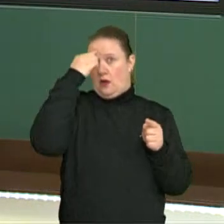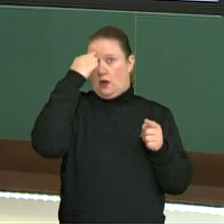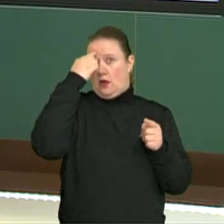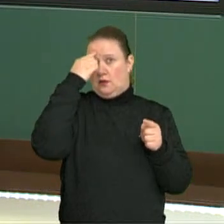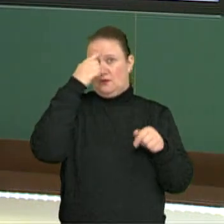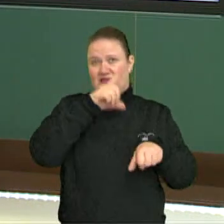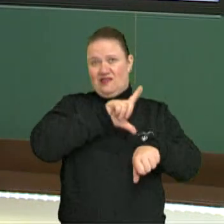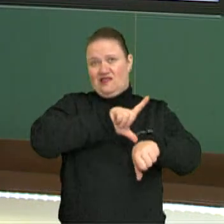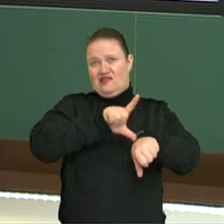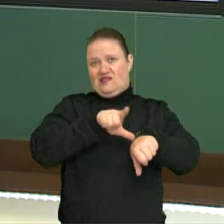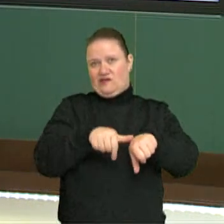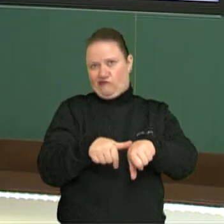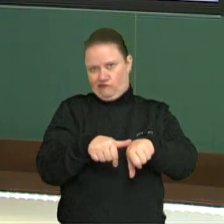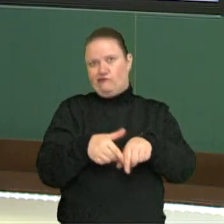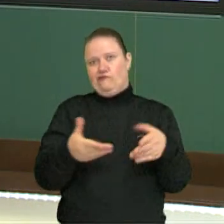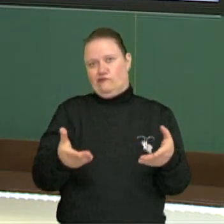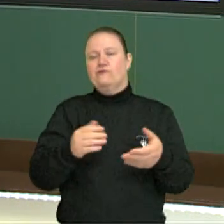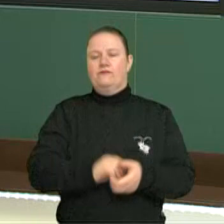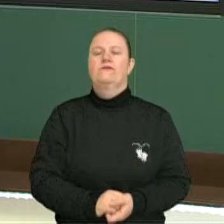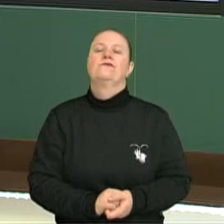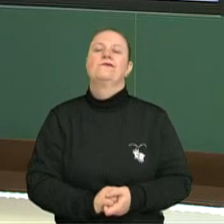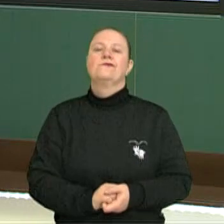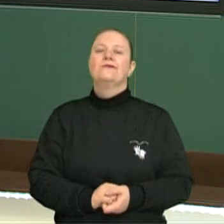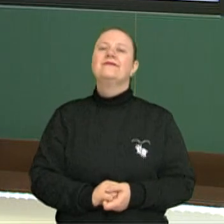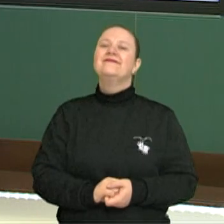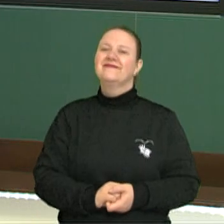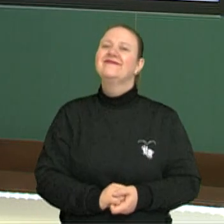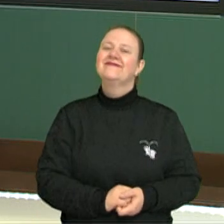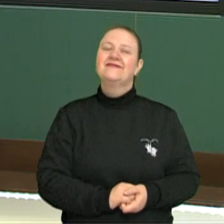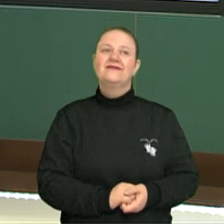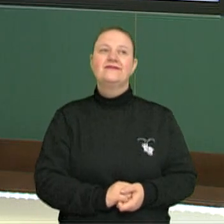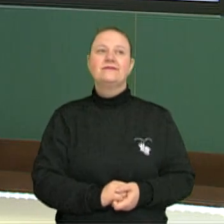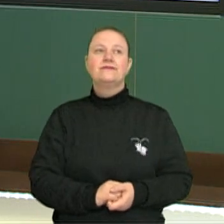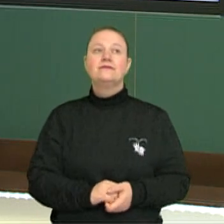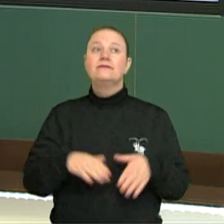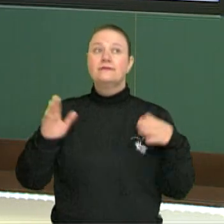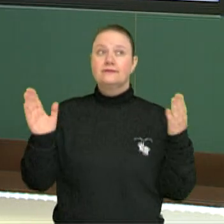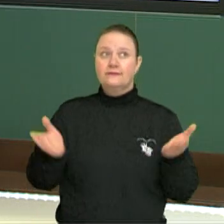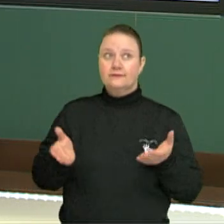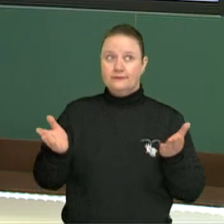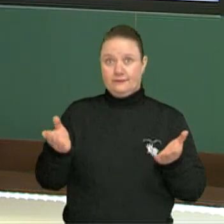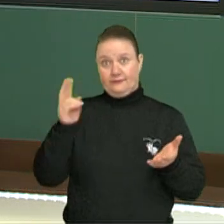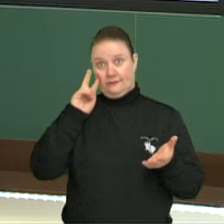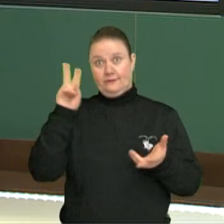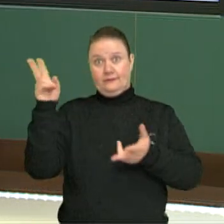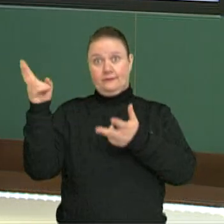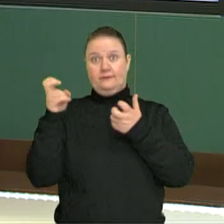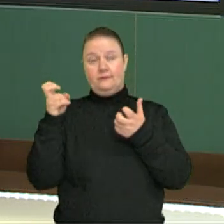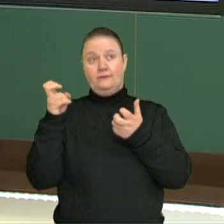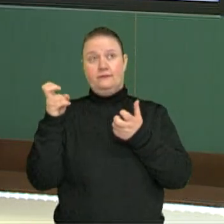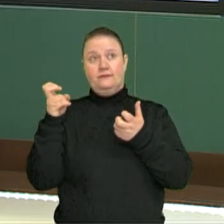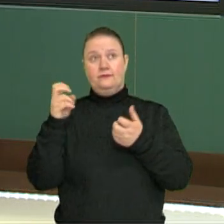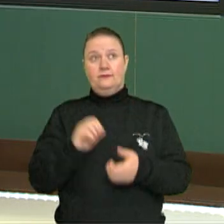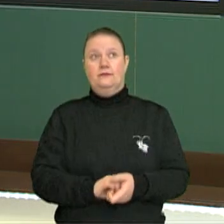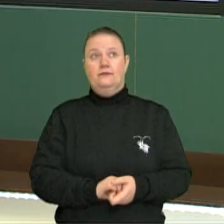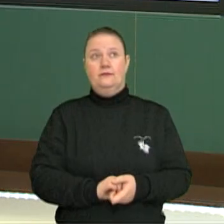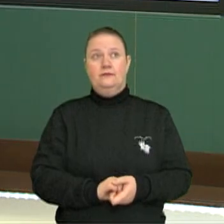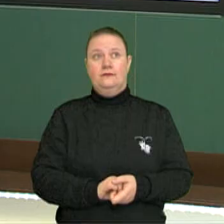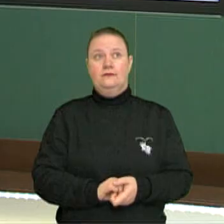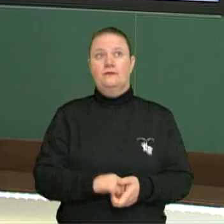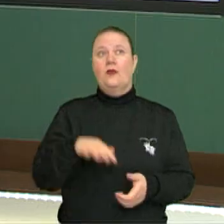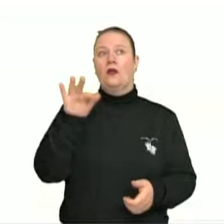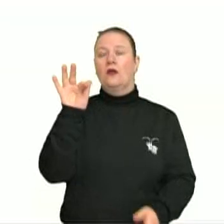atrasar. Ok? Até combinou, né? Beleza. Vamos falar um pouquinho sobre o chamado pêndulo de